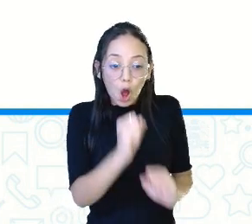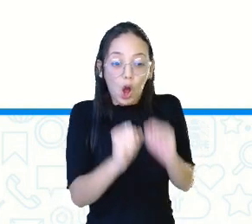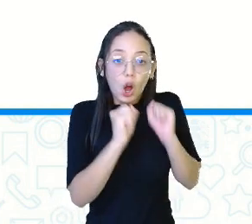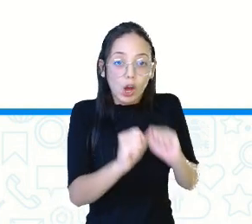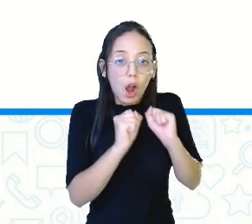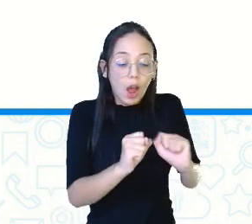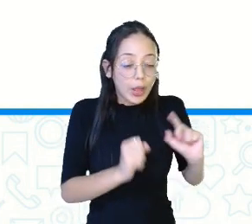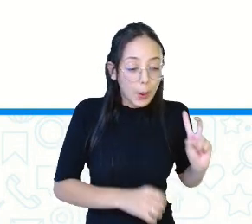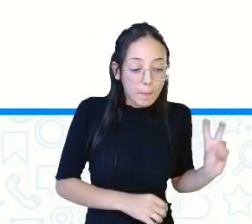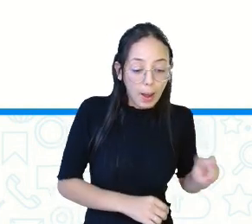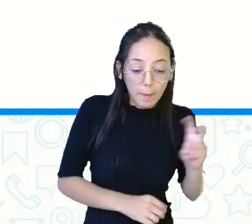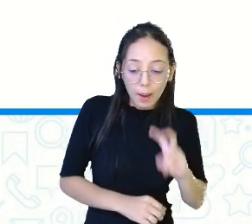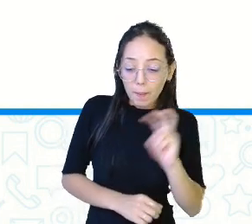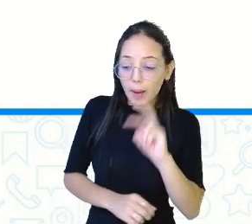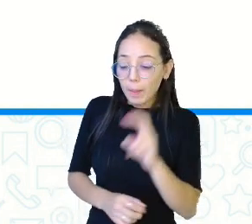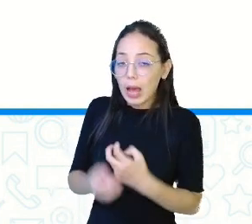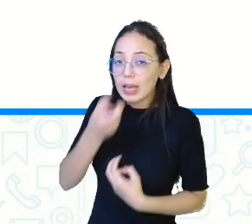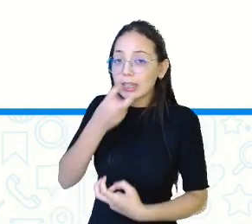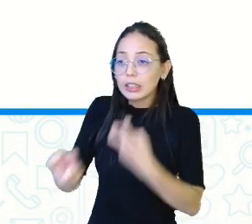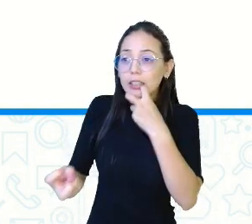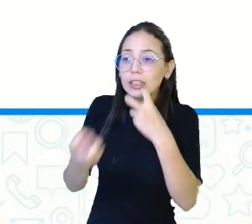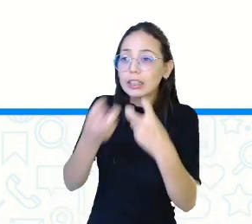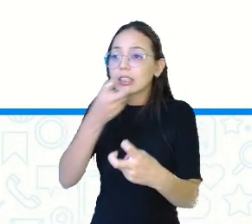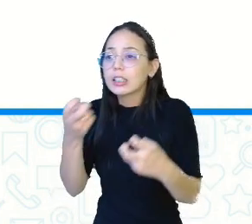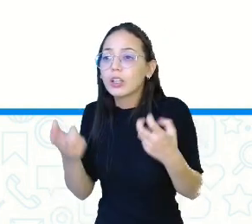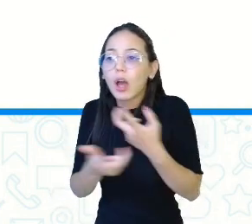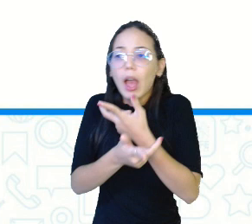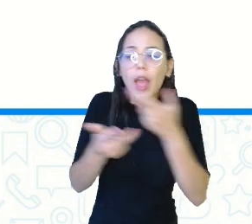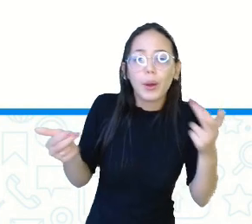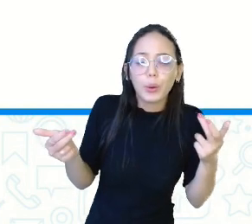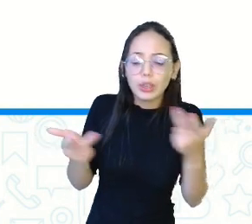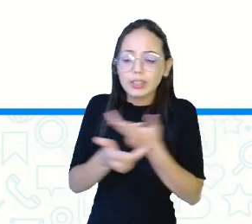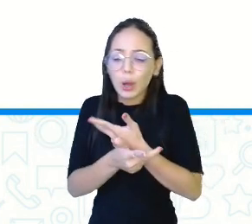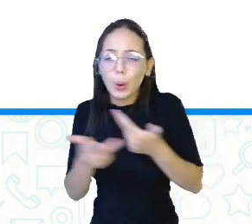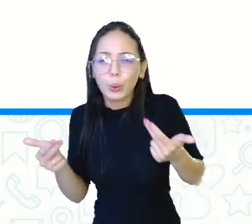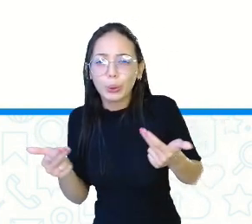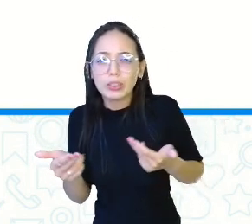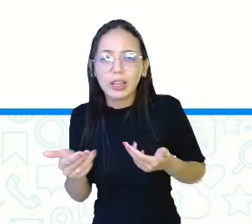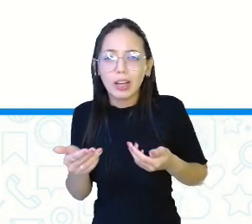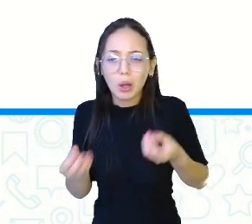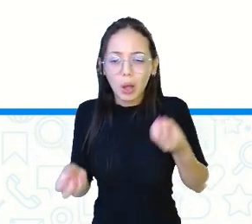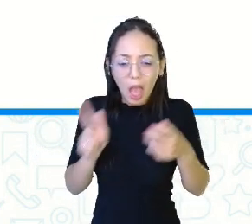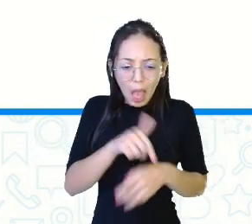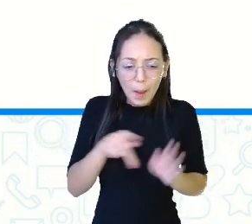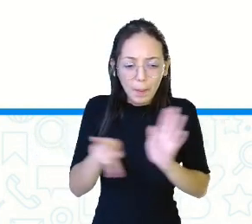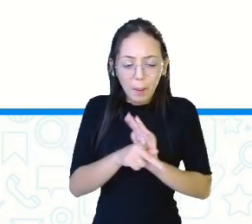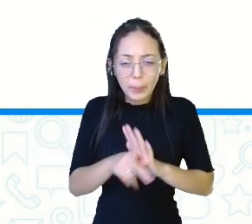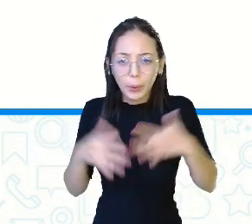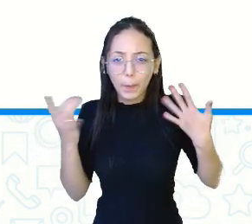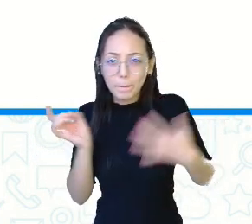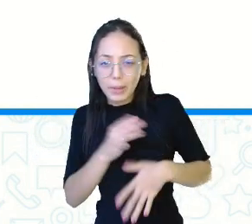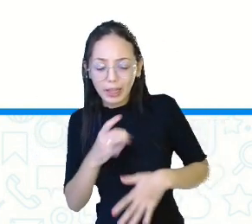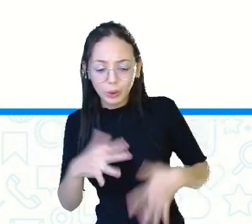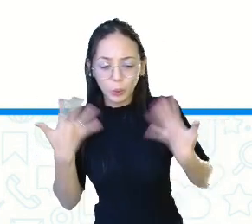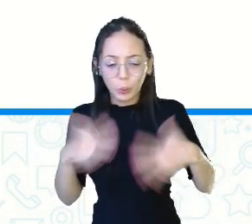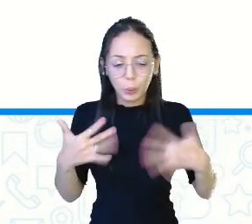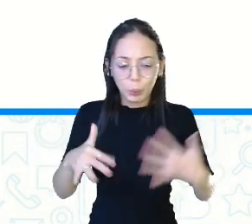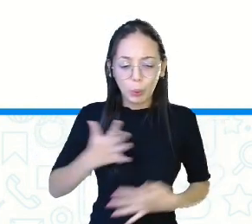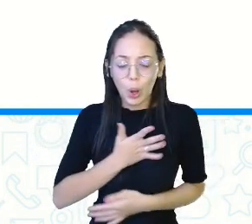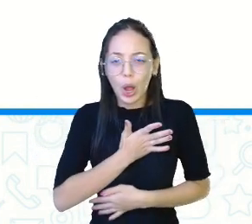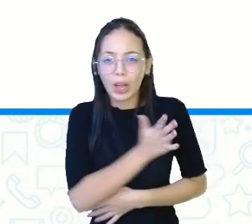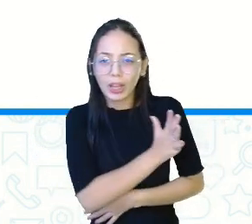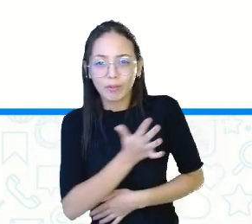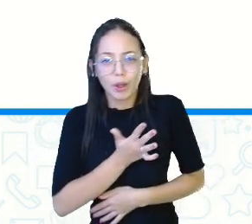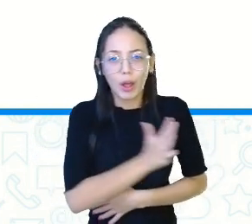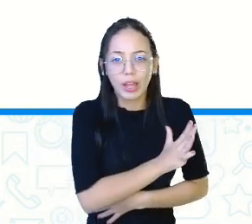correndo as escadas gritando: é a coisa! É a coisa! Como é assustadora! Ela é horrível!